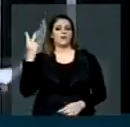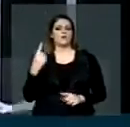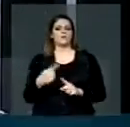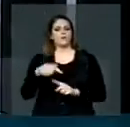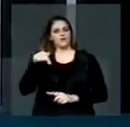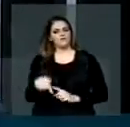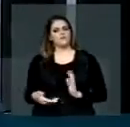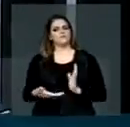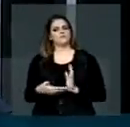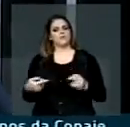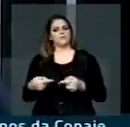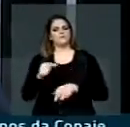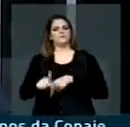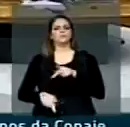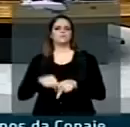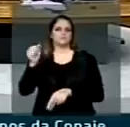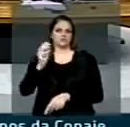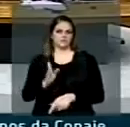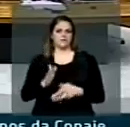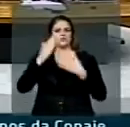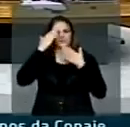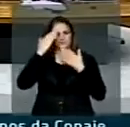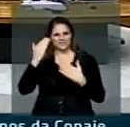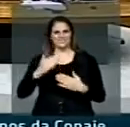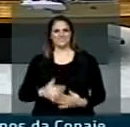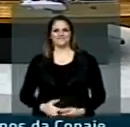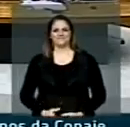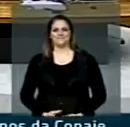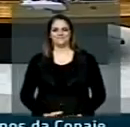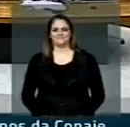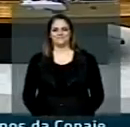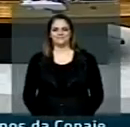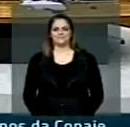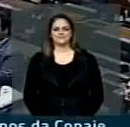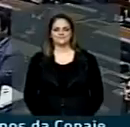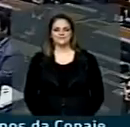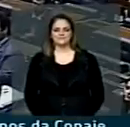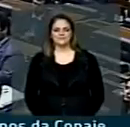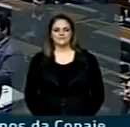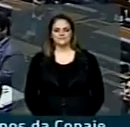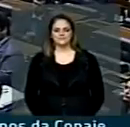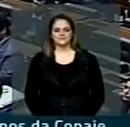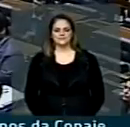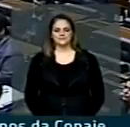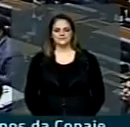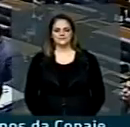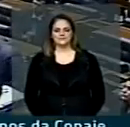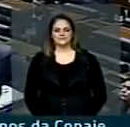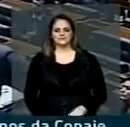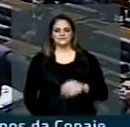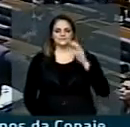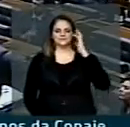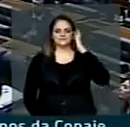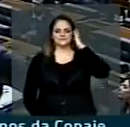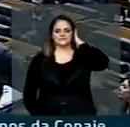povo brasileiro. Muito obrigado a todos. A presidência cumprimenta o nobre deputado André